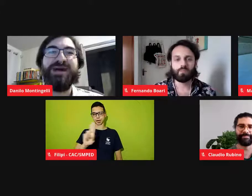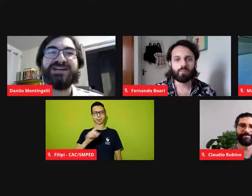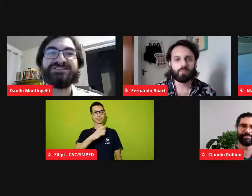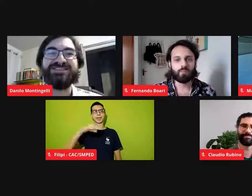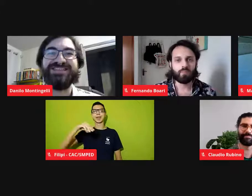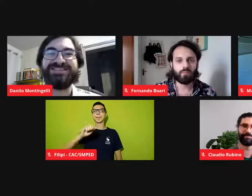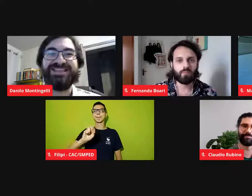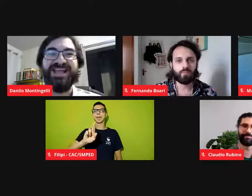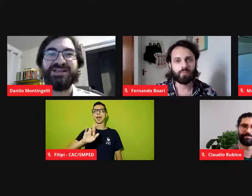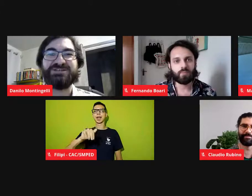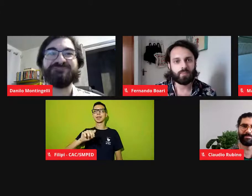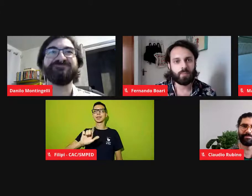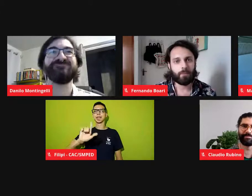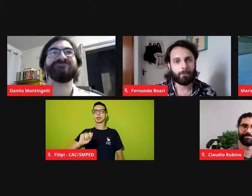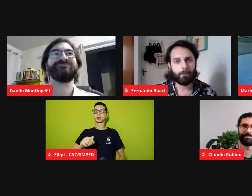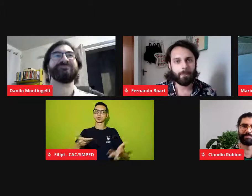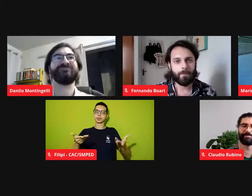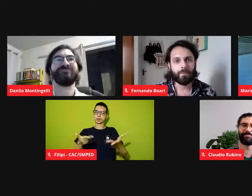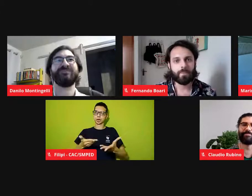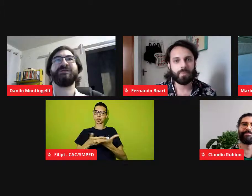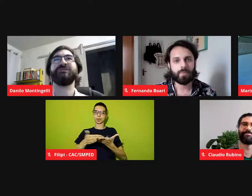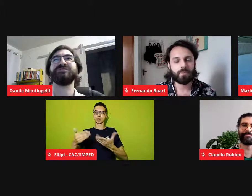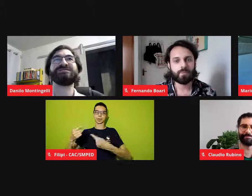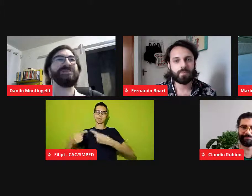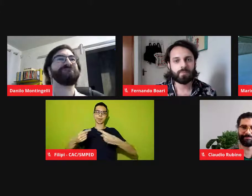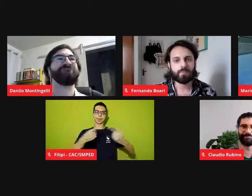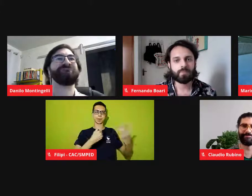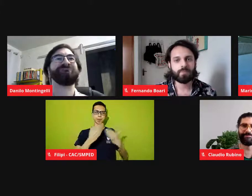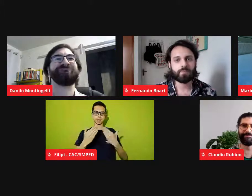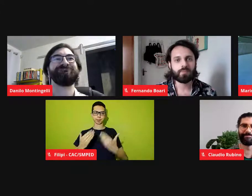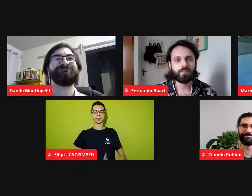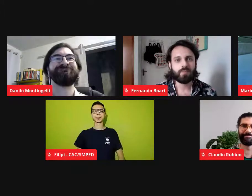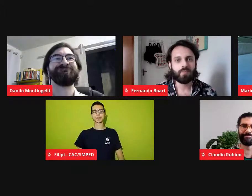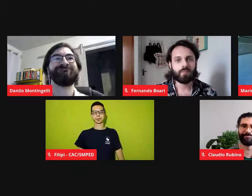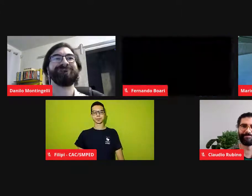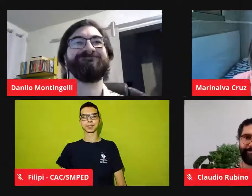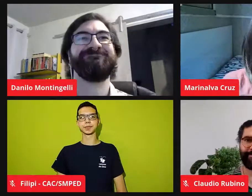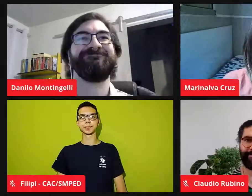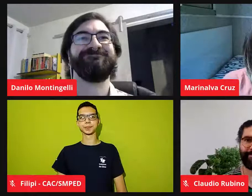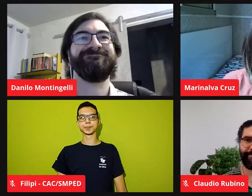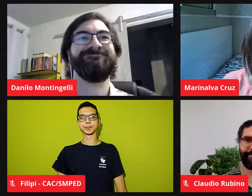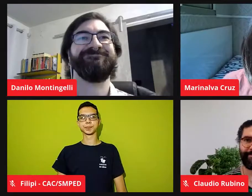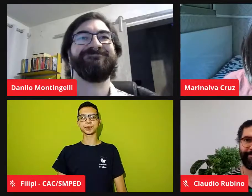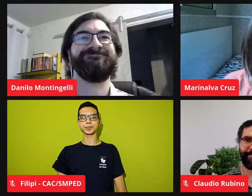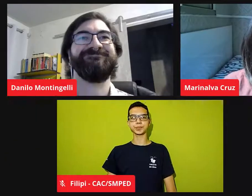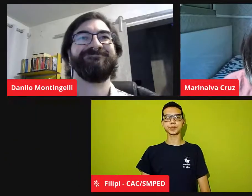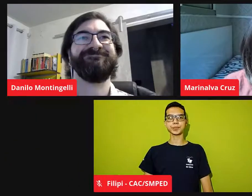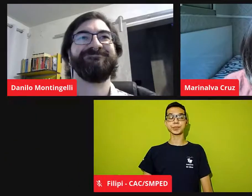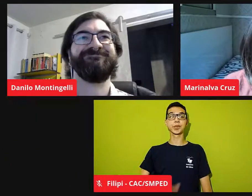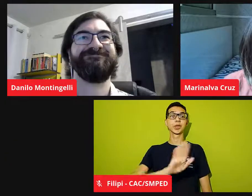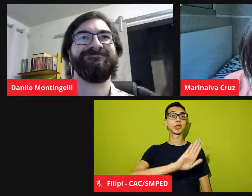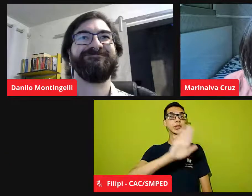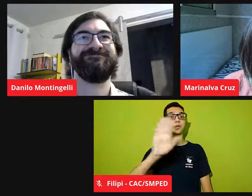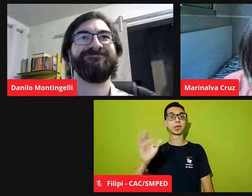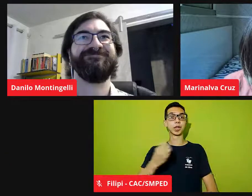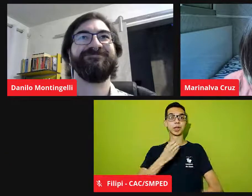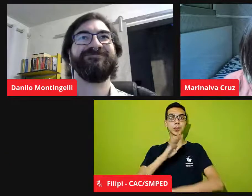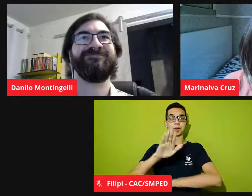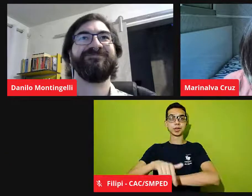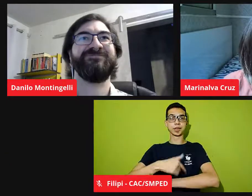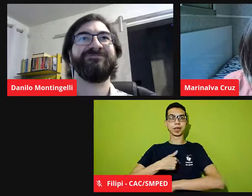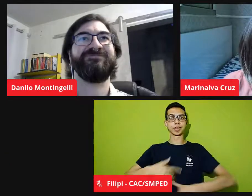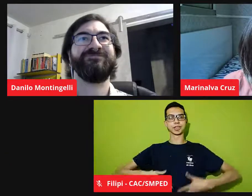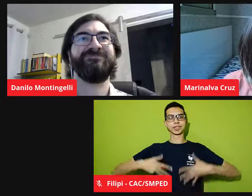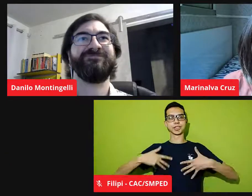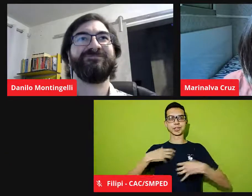então o nosso debate dessa tarde. Com você. Olá, gente, boa tarde. É uma honra estar